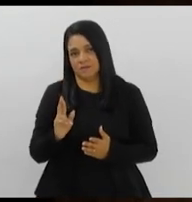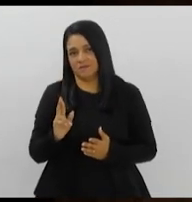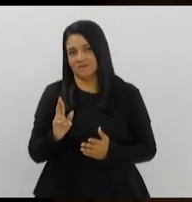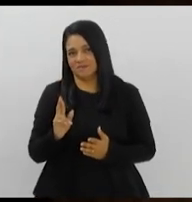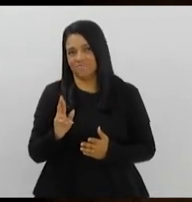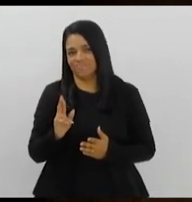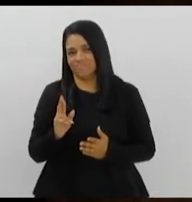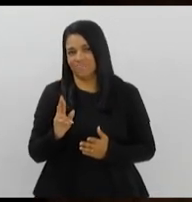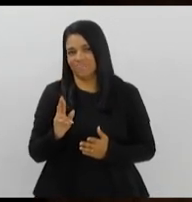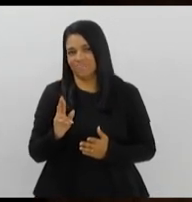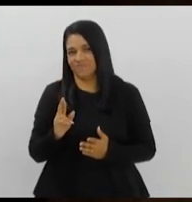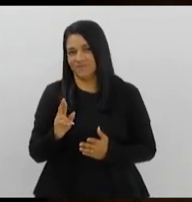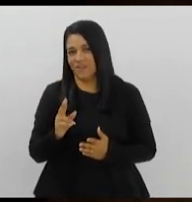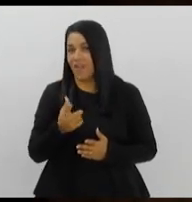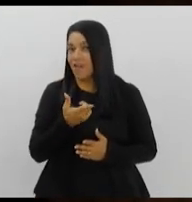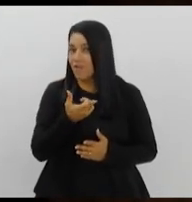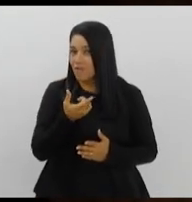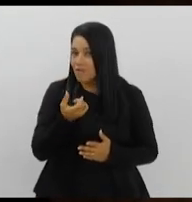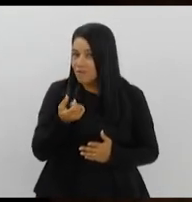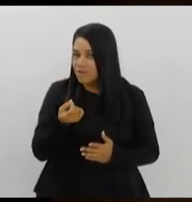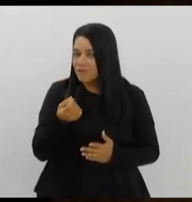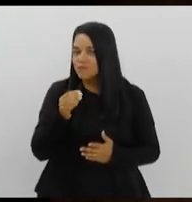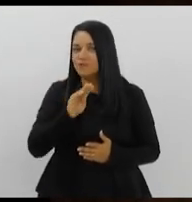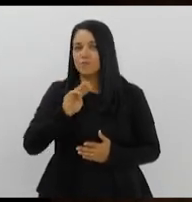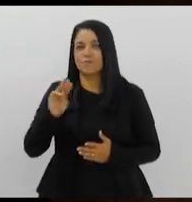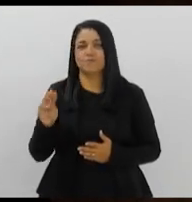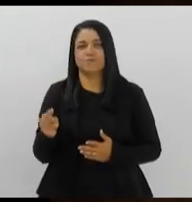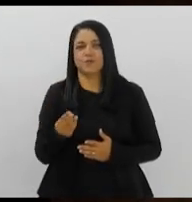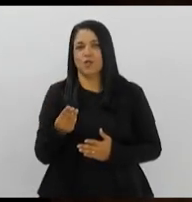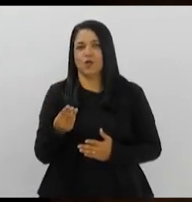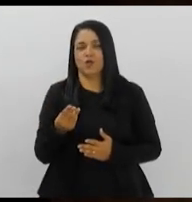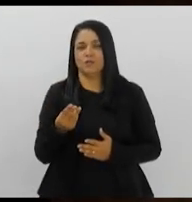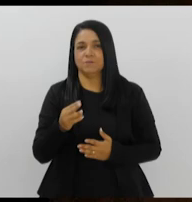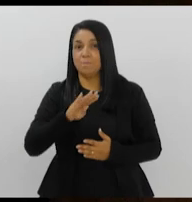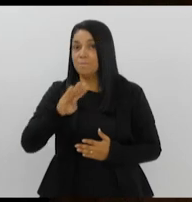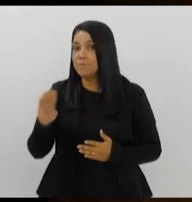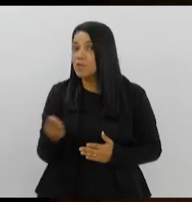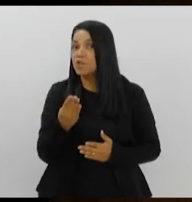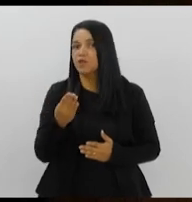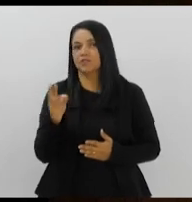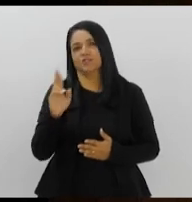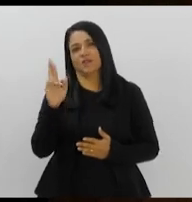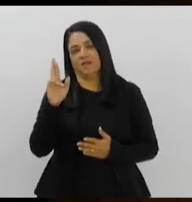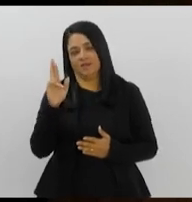20 milhões para ajudar ao pequeno produtor,